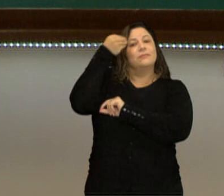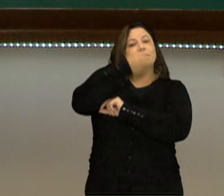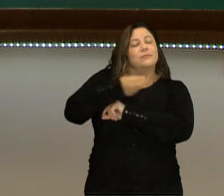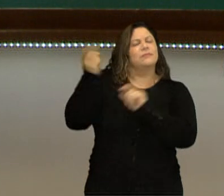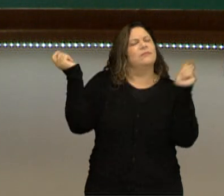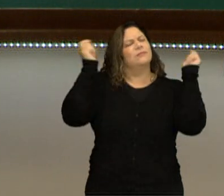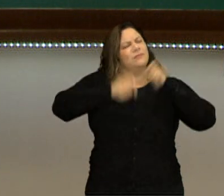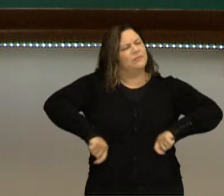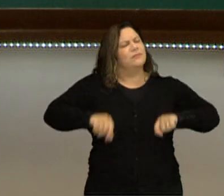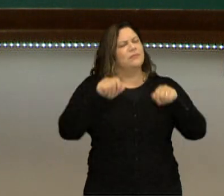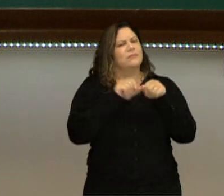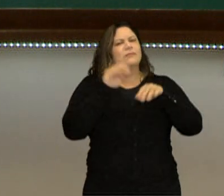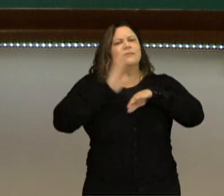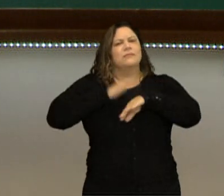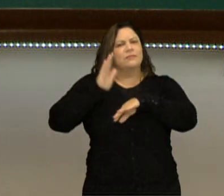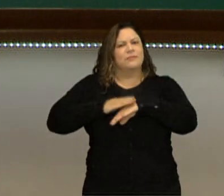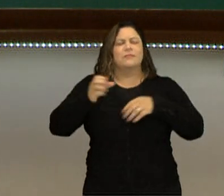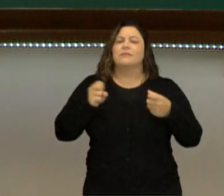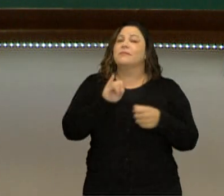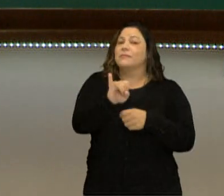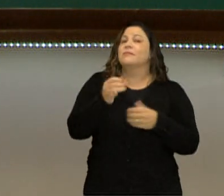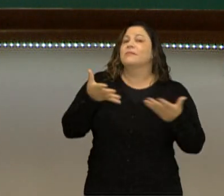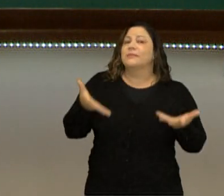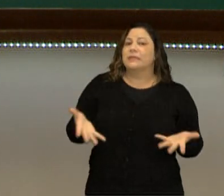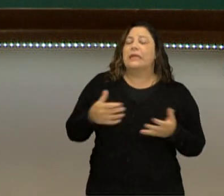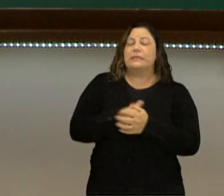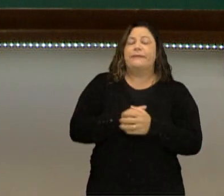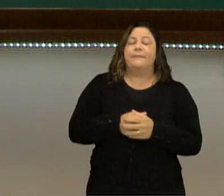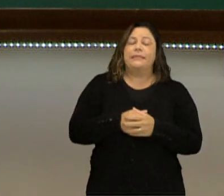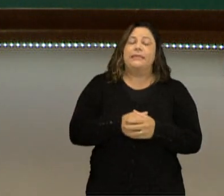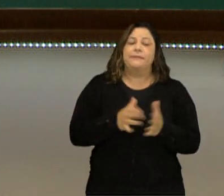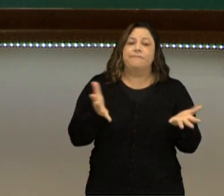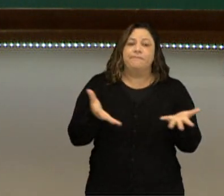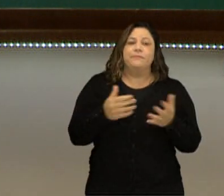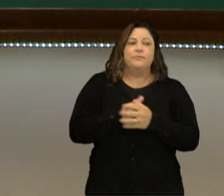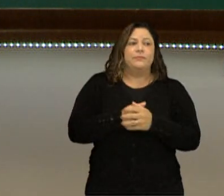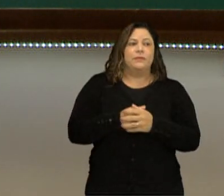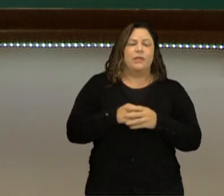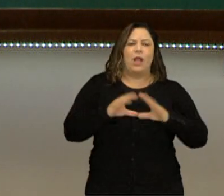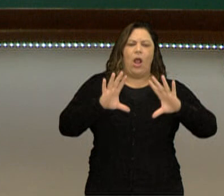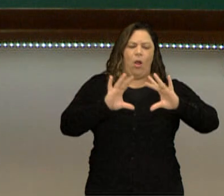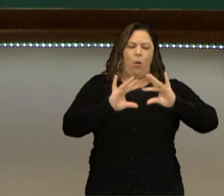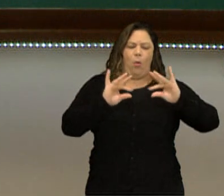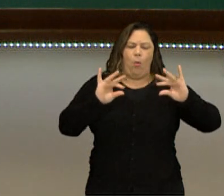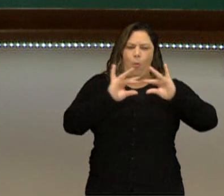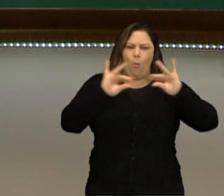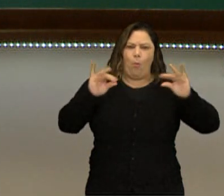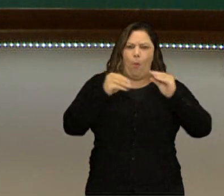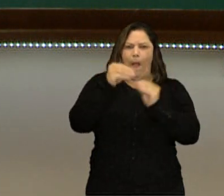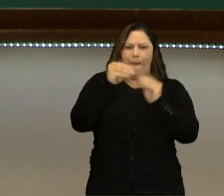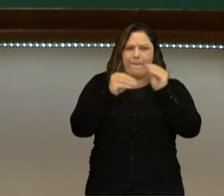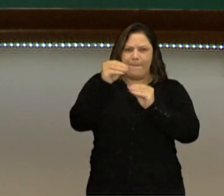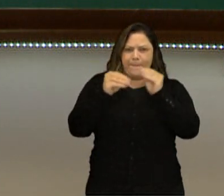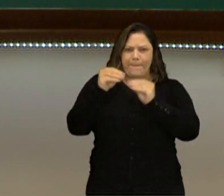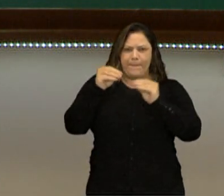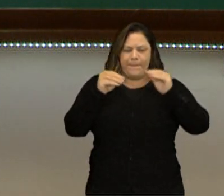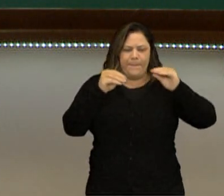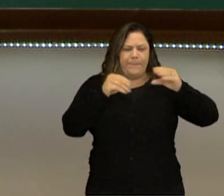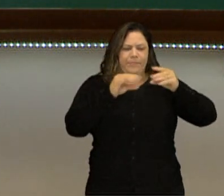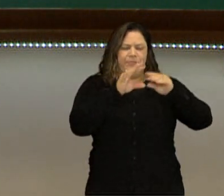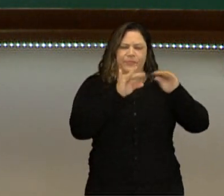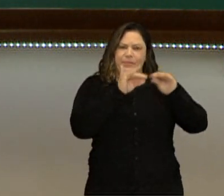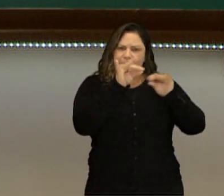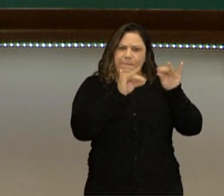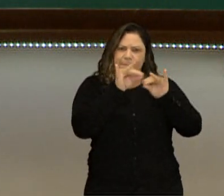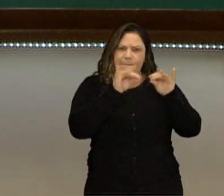fazer. Se você pegar um bloquinho acrílico, se você deixar a luz passar por ele,